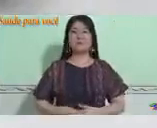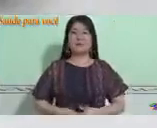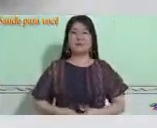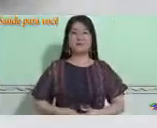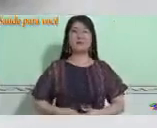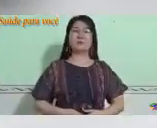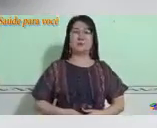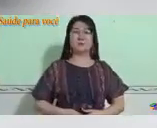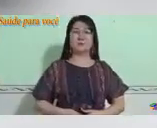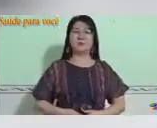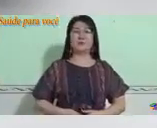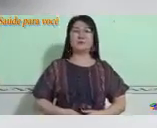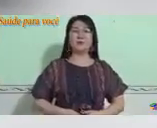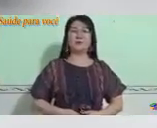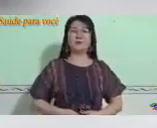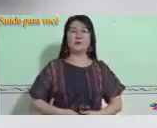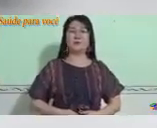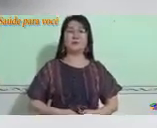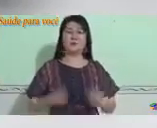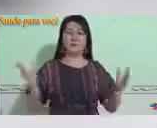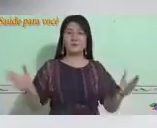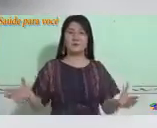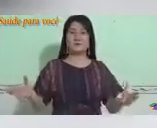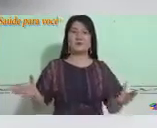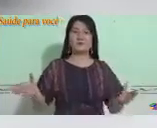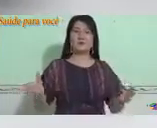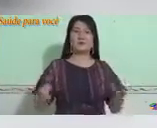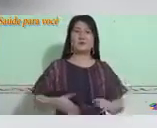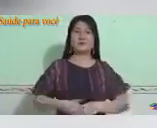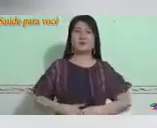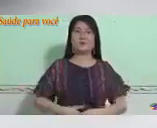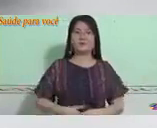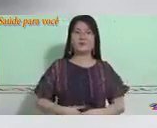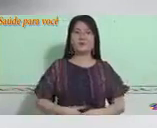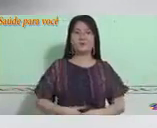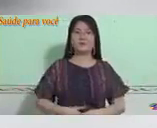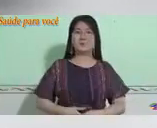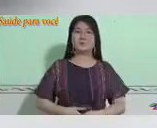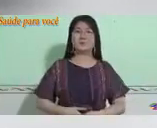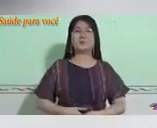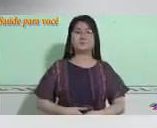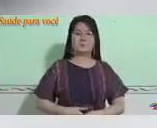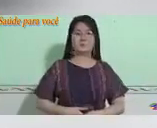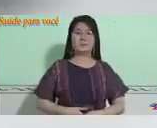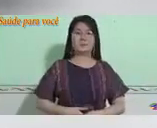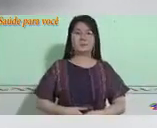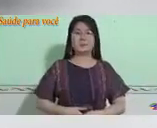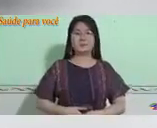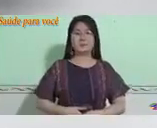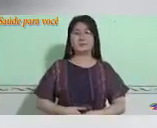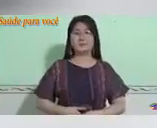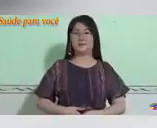Além disso, também é necessária para a produção de componentes essenciais da membrana celular, como